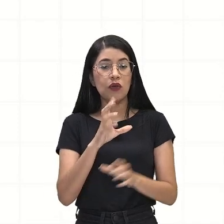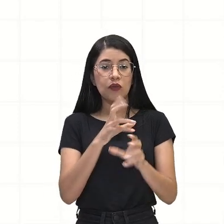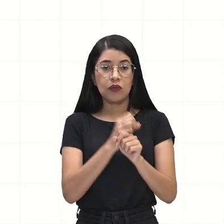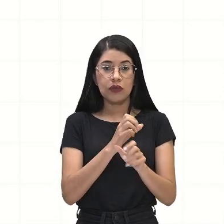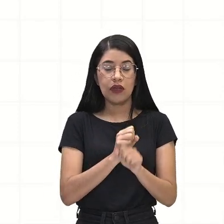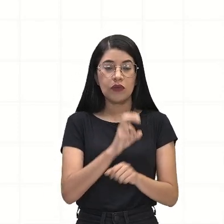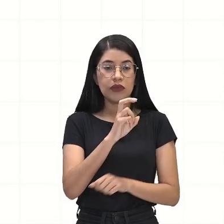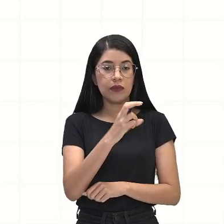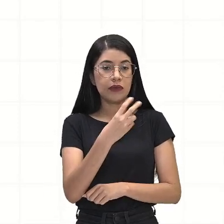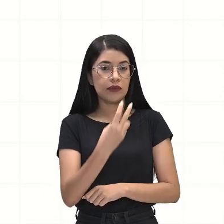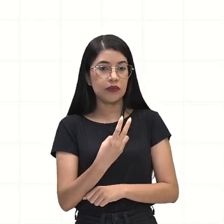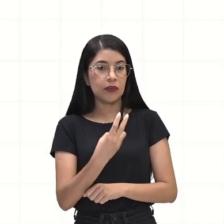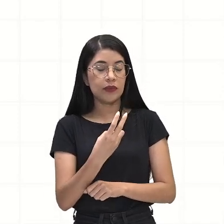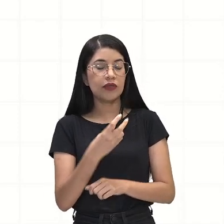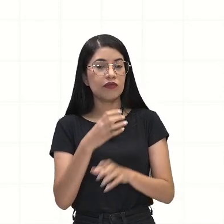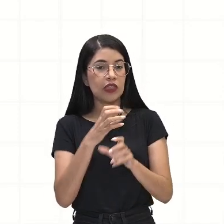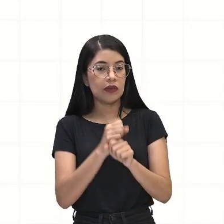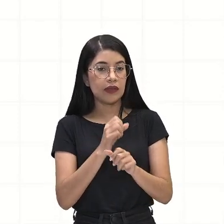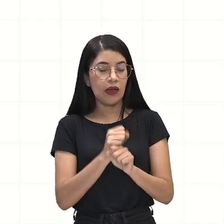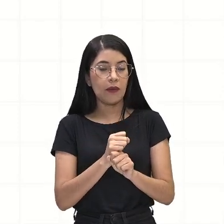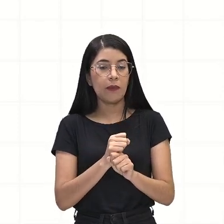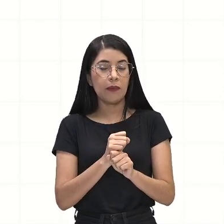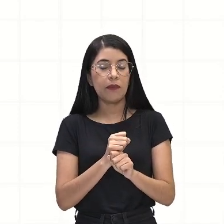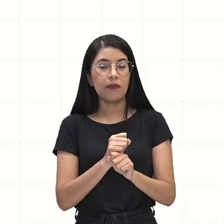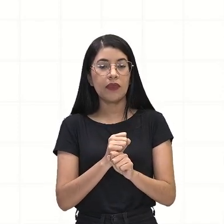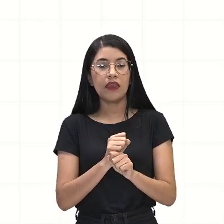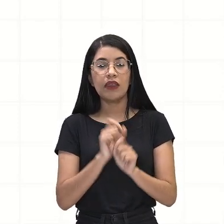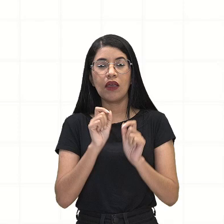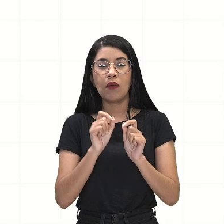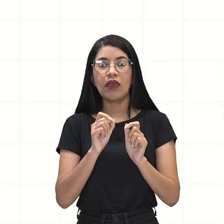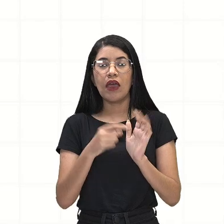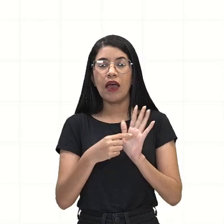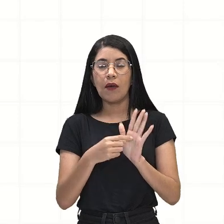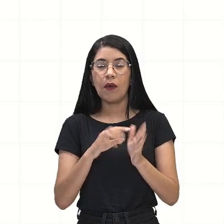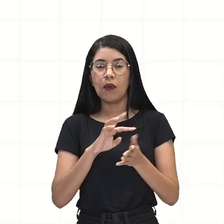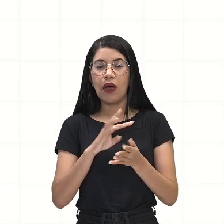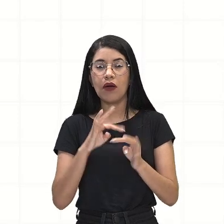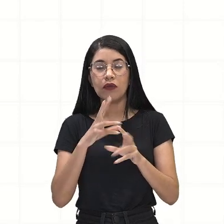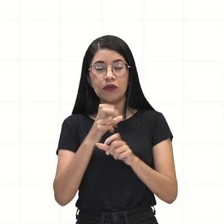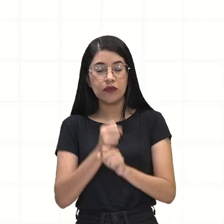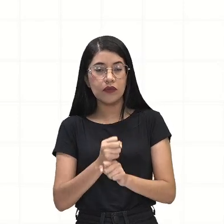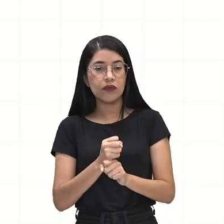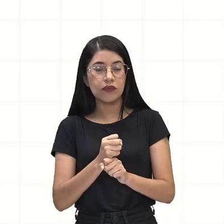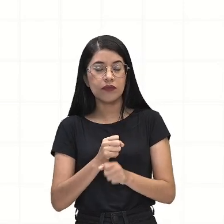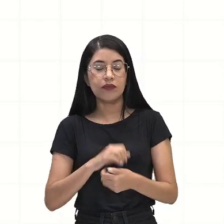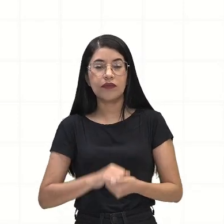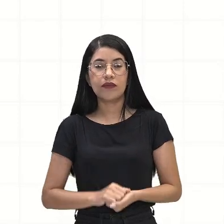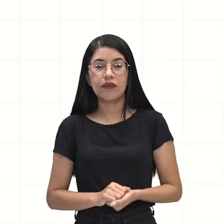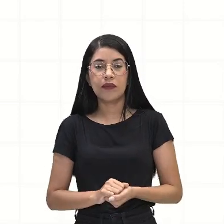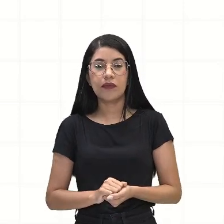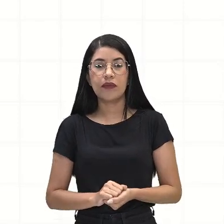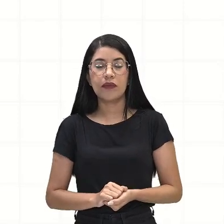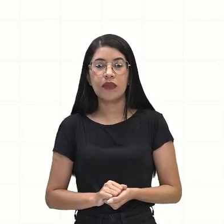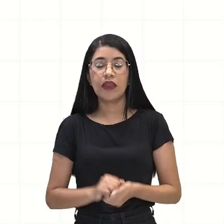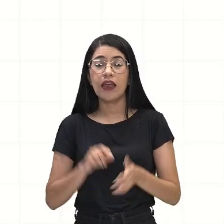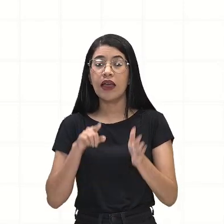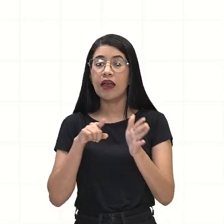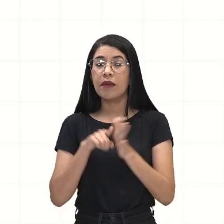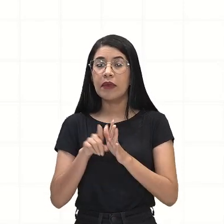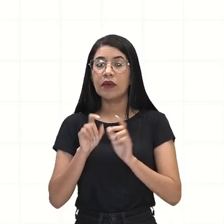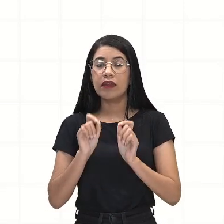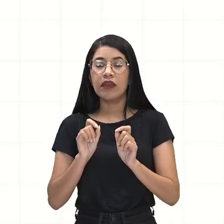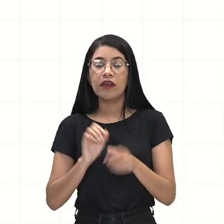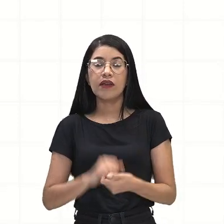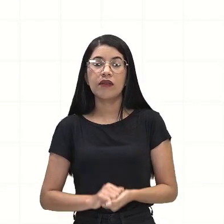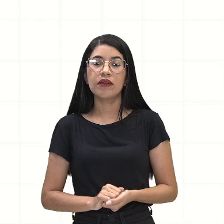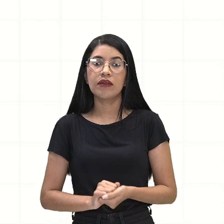cartas, esse 52 é o número do meu espaço amostral, certo? E a pergunta é qual a